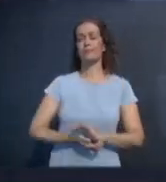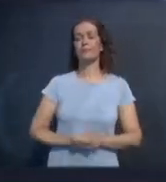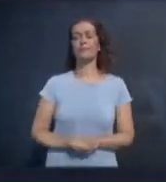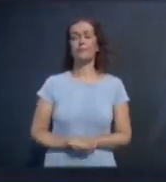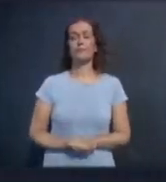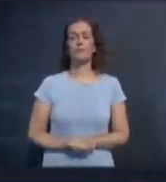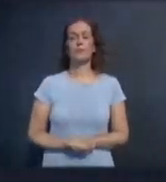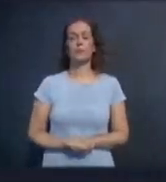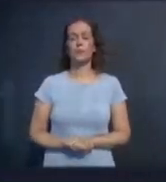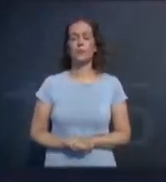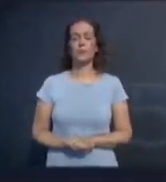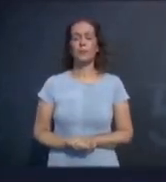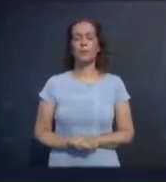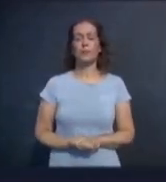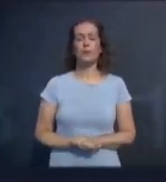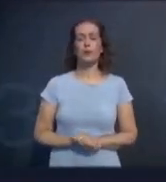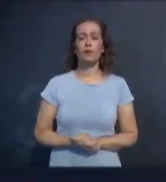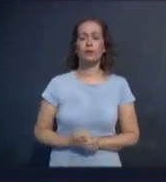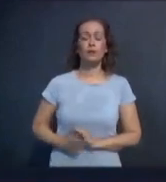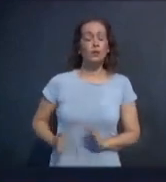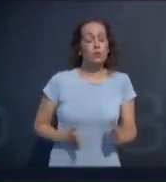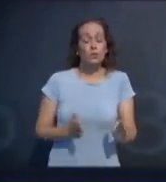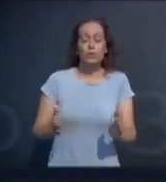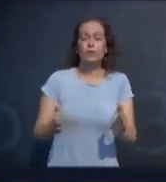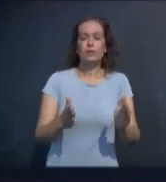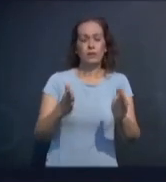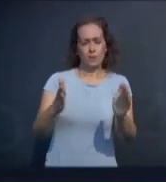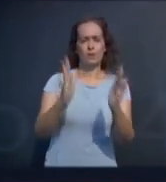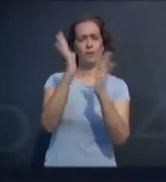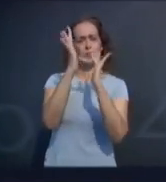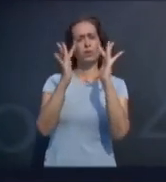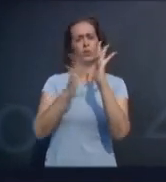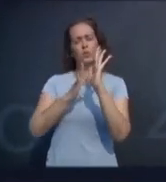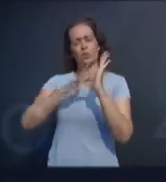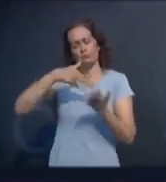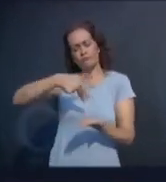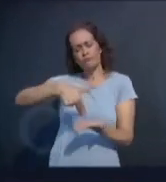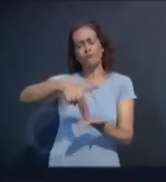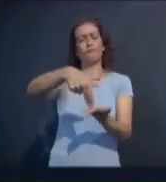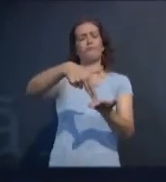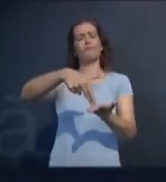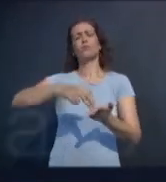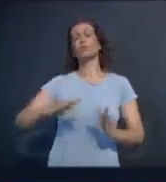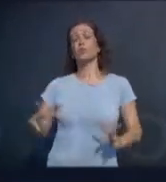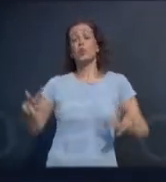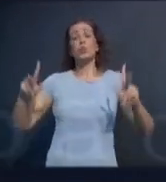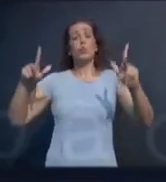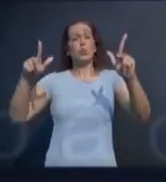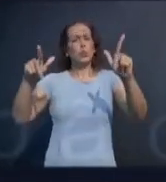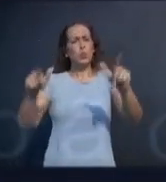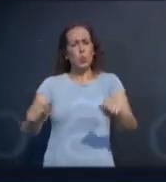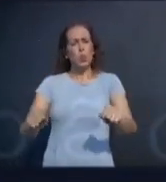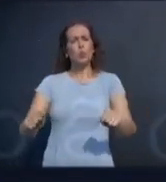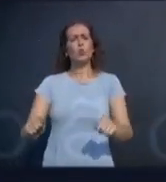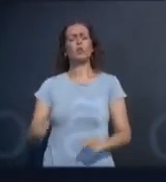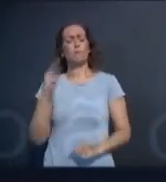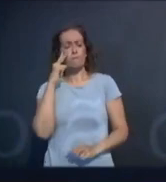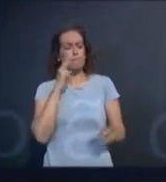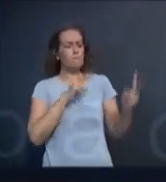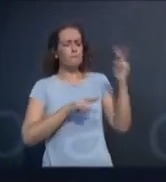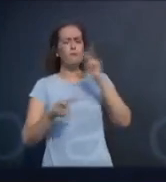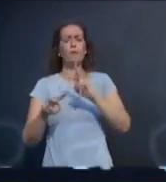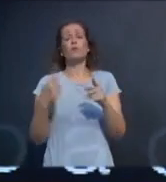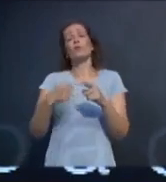Todo o caminho do Senhor, Ele deixava marcas. E diz que muitos samaritanos daquela cidade creram